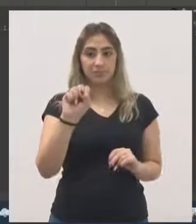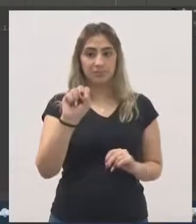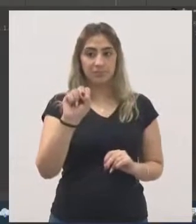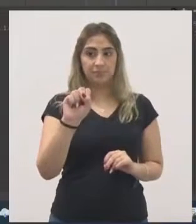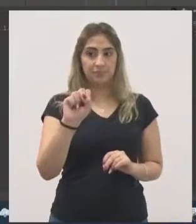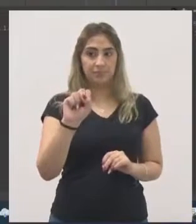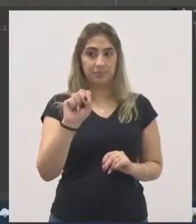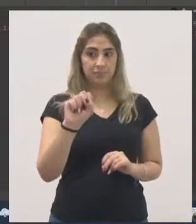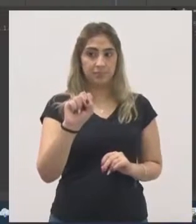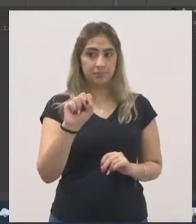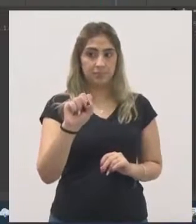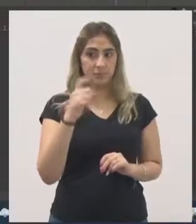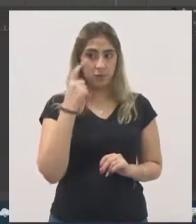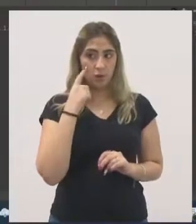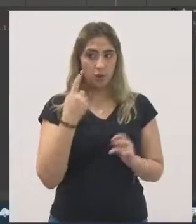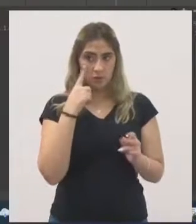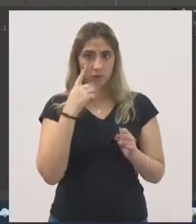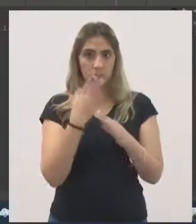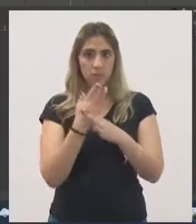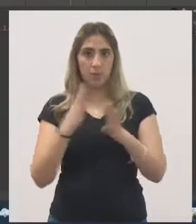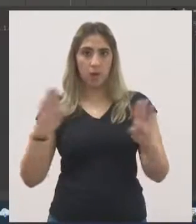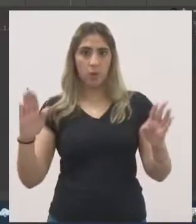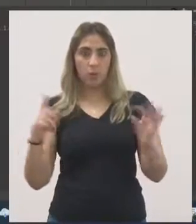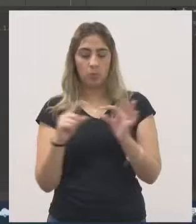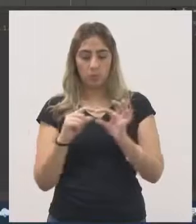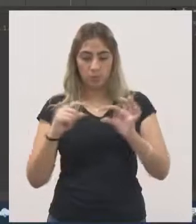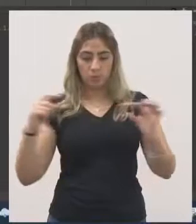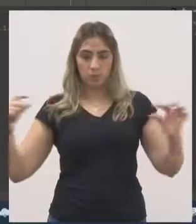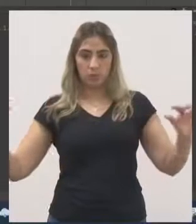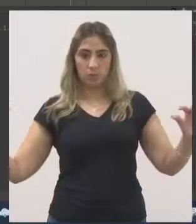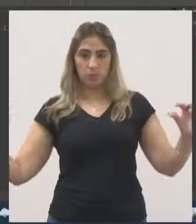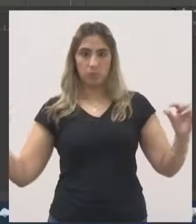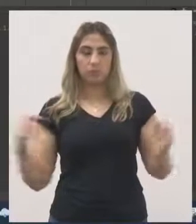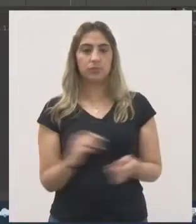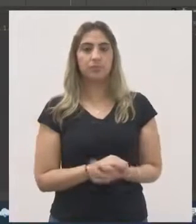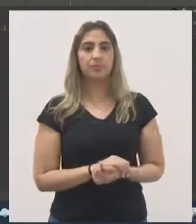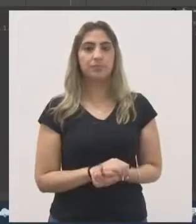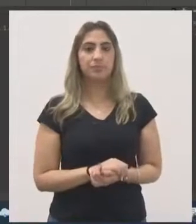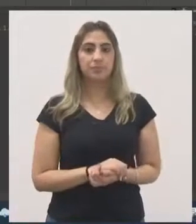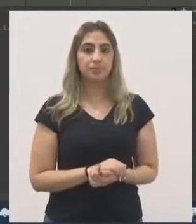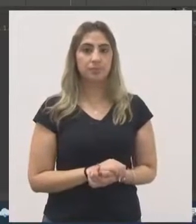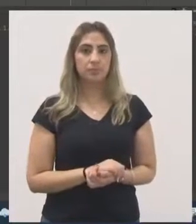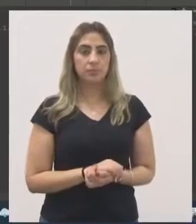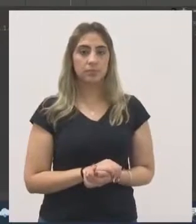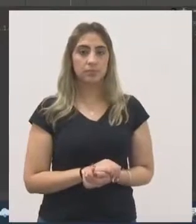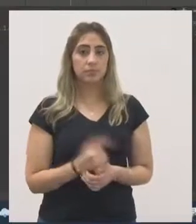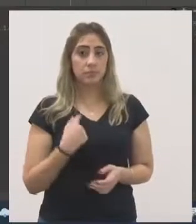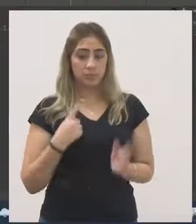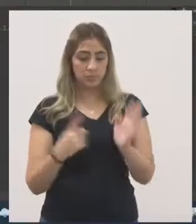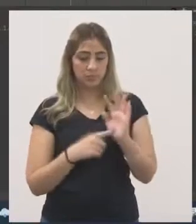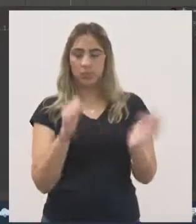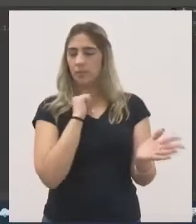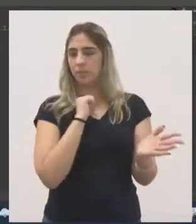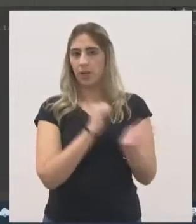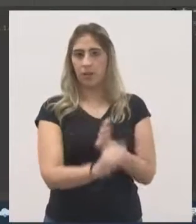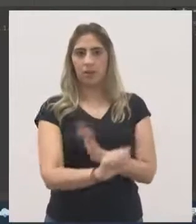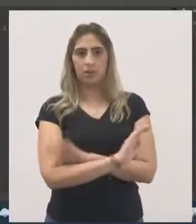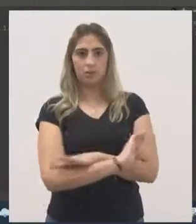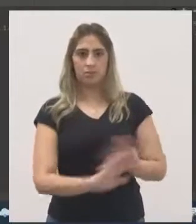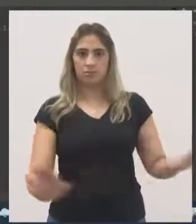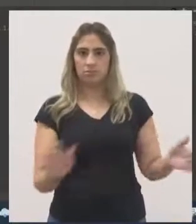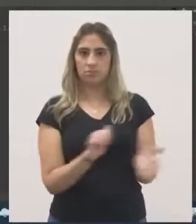vão perceber que ele desgrudou, tá vendo? Depois que eu cliquei com S, eu dou delete. Eu deletei